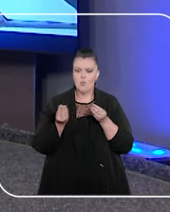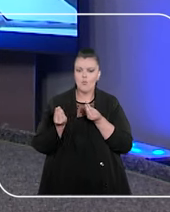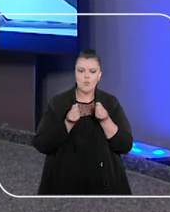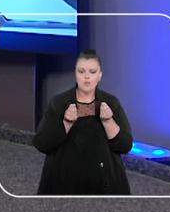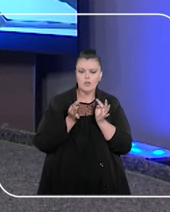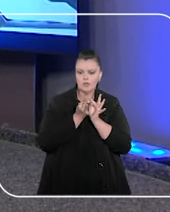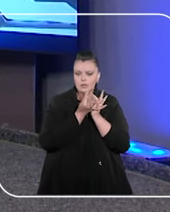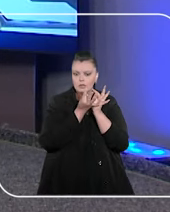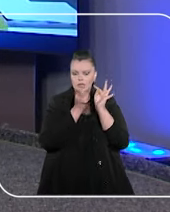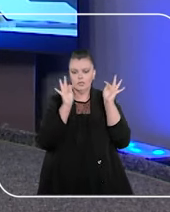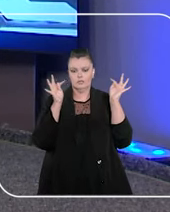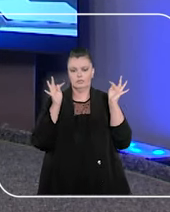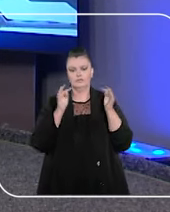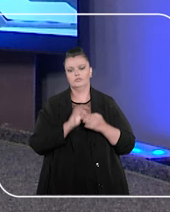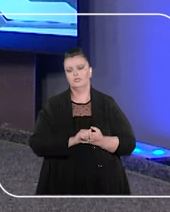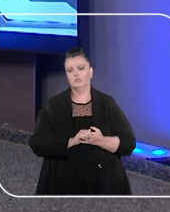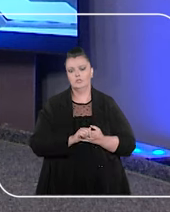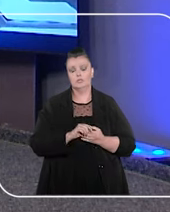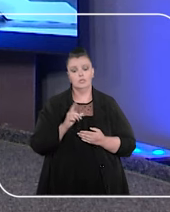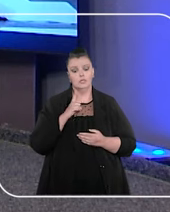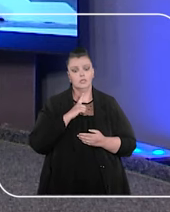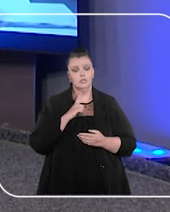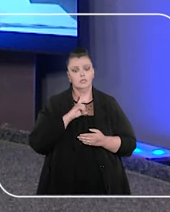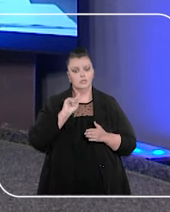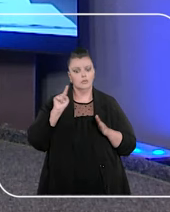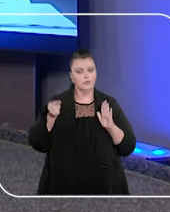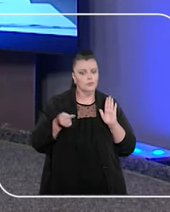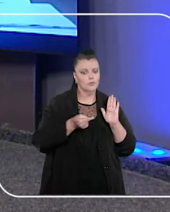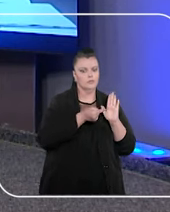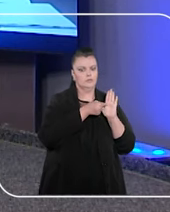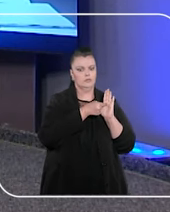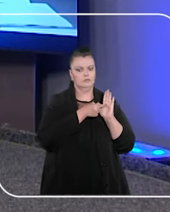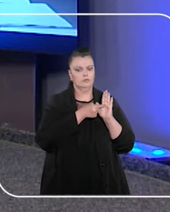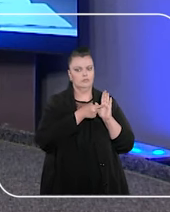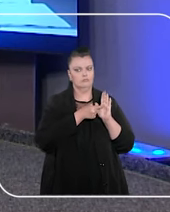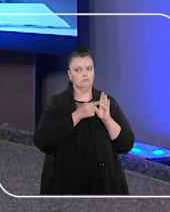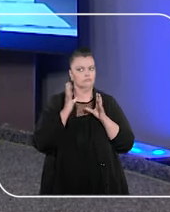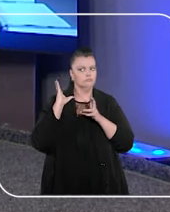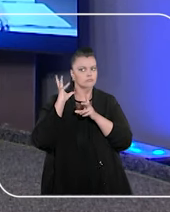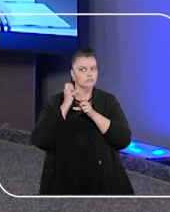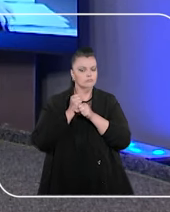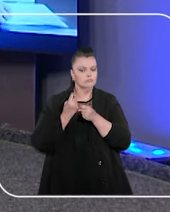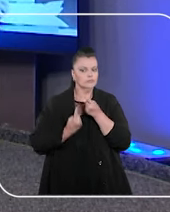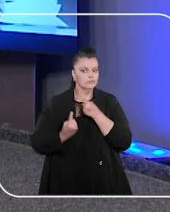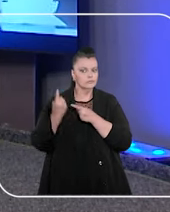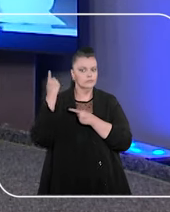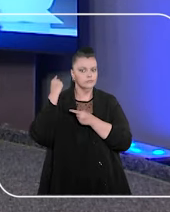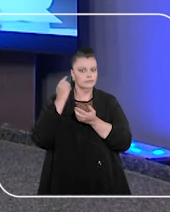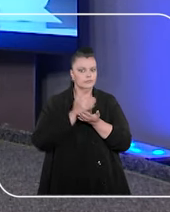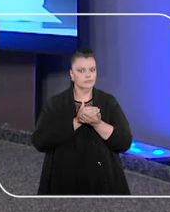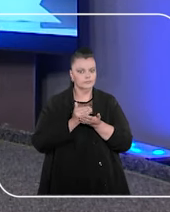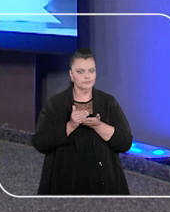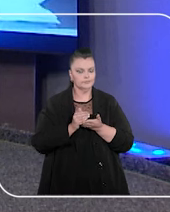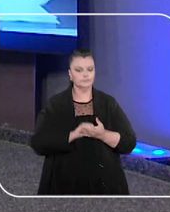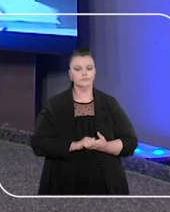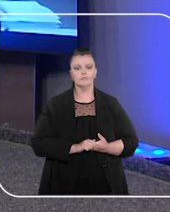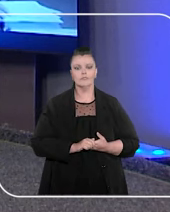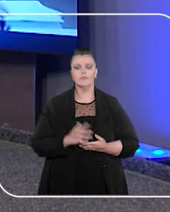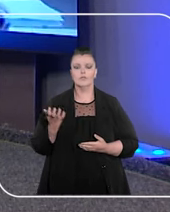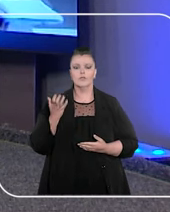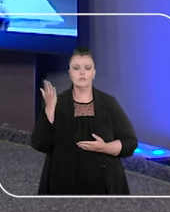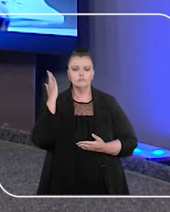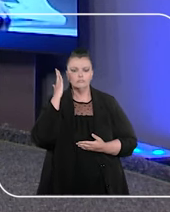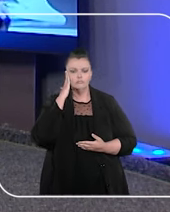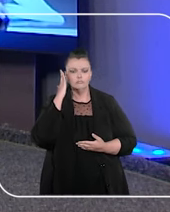tecnologia. É ponto em que, aliás, o STJ é pioneiro. E então gostaria de ouvir a esse respeito